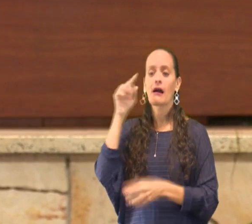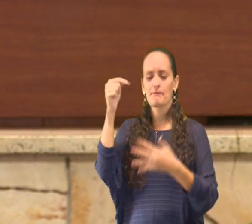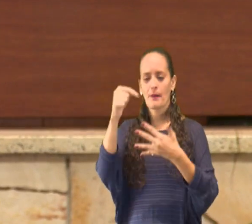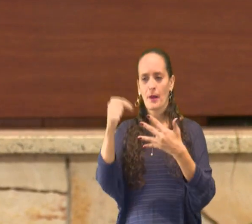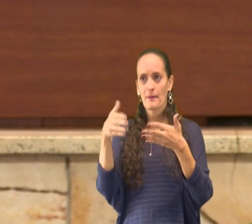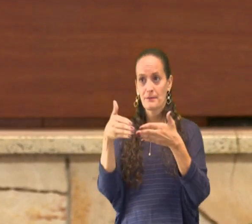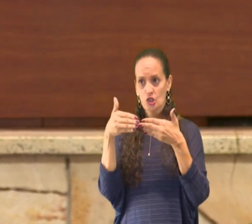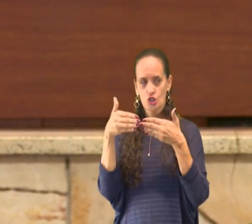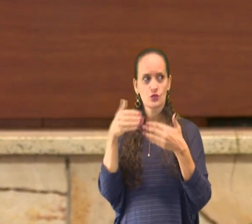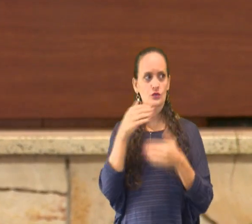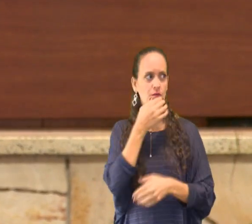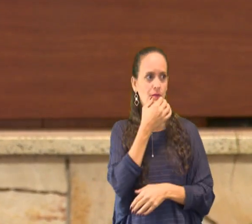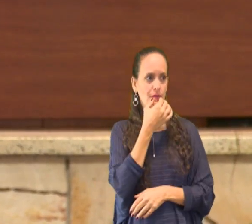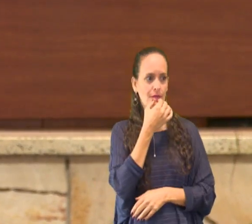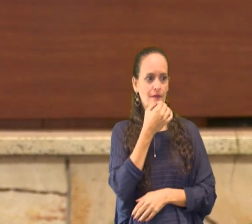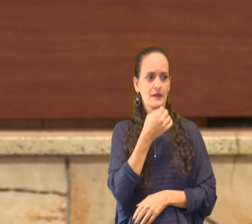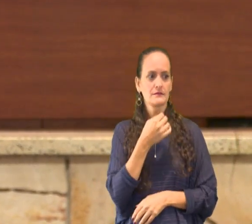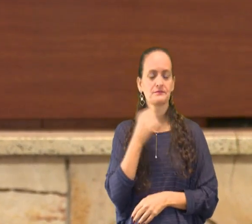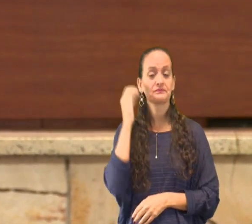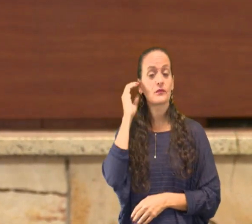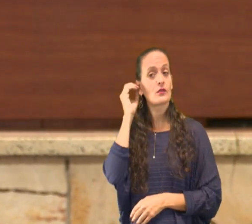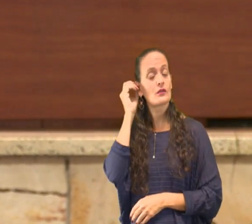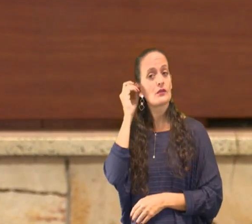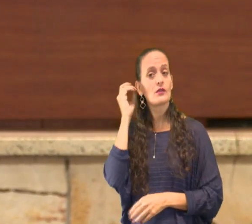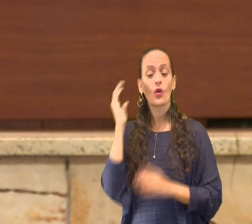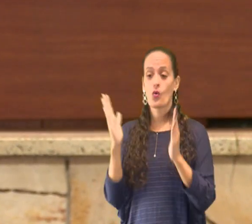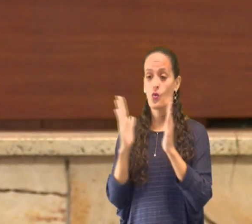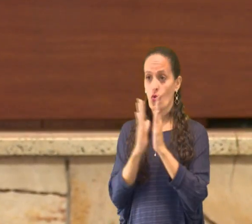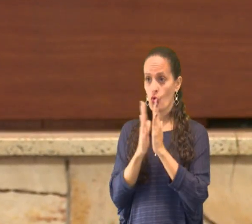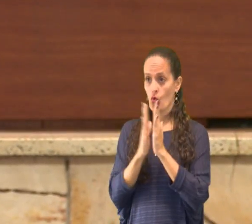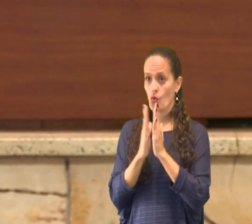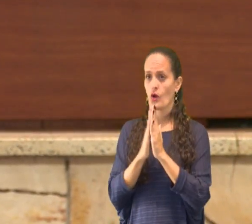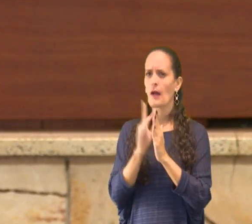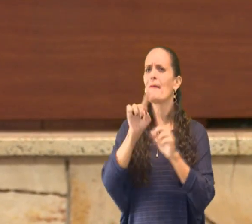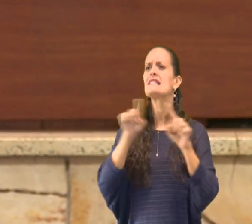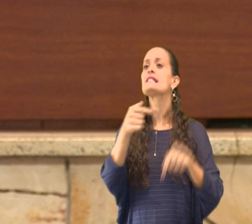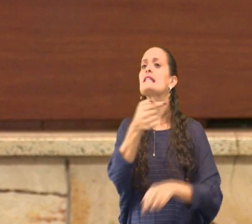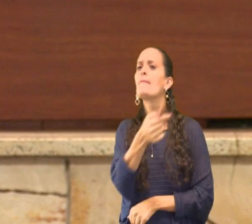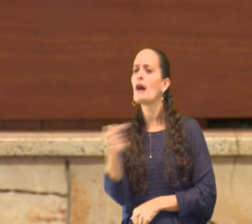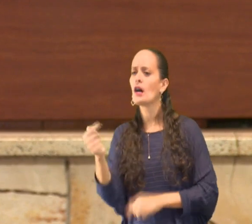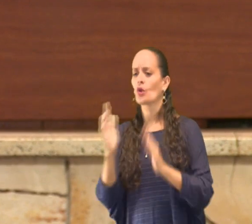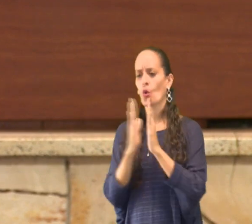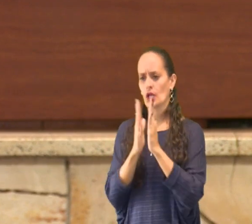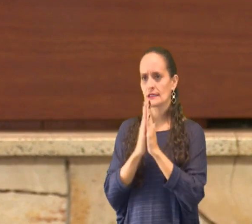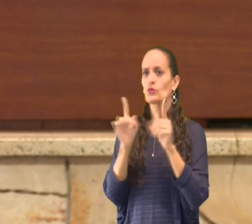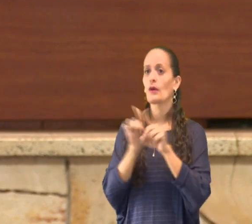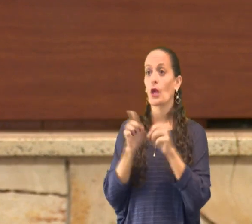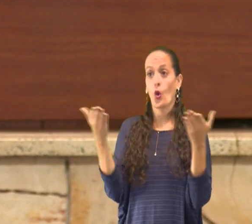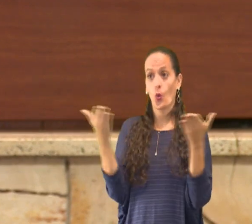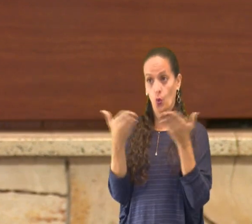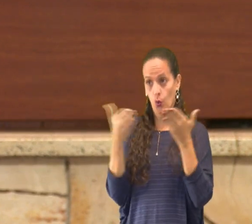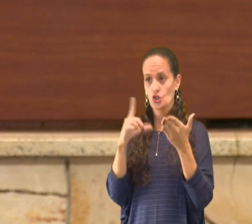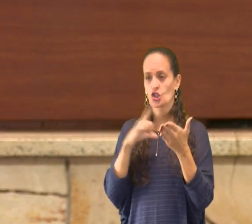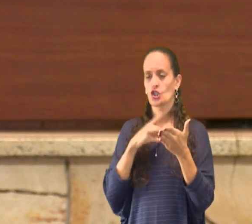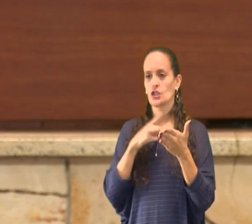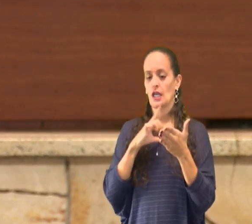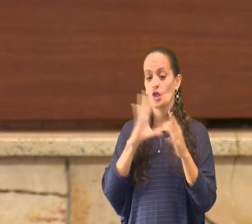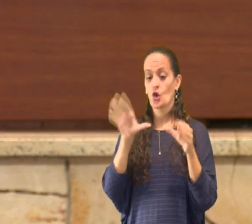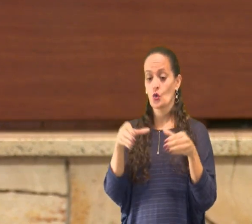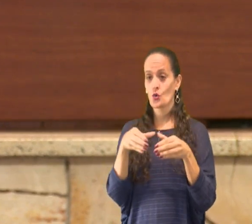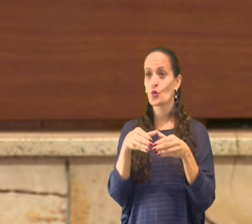possam orar. Hoje nós oraremos, mas também façam oração durante a semana. Nós temos hoje especificamente um